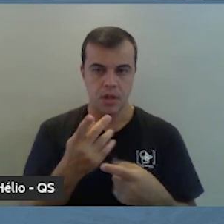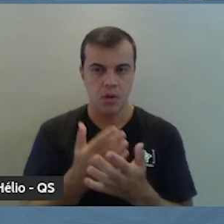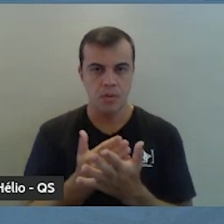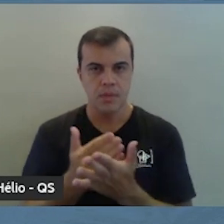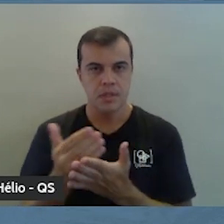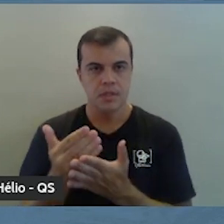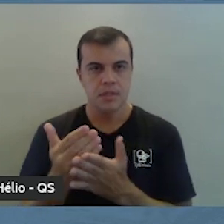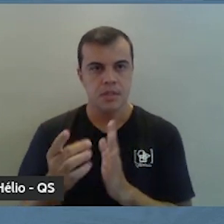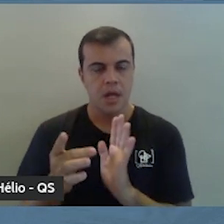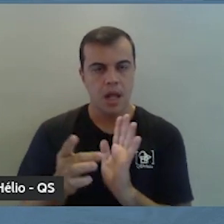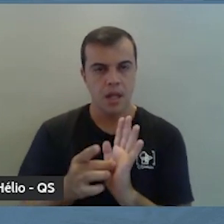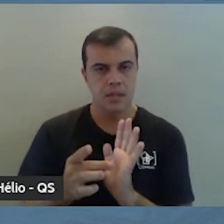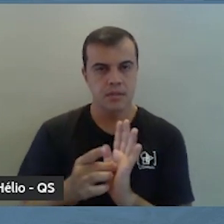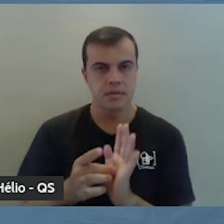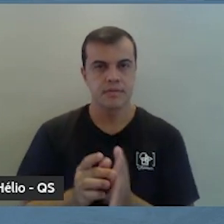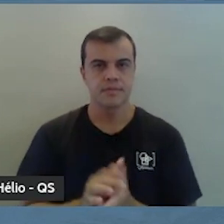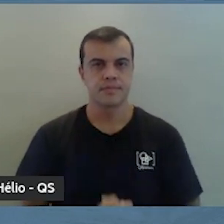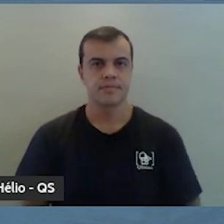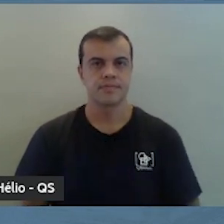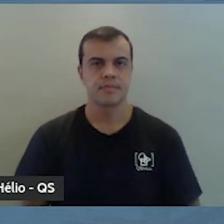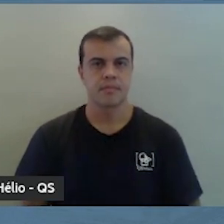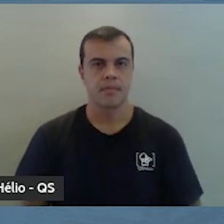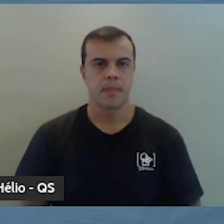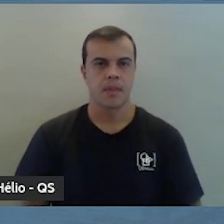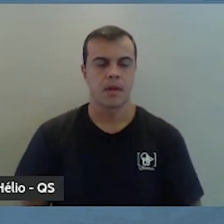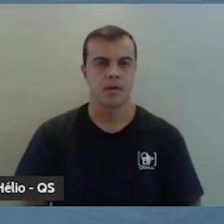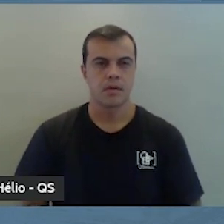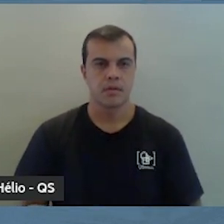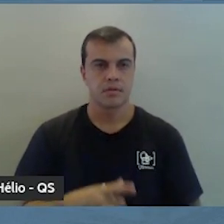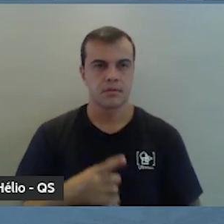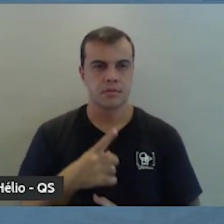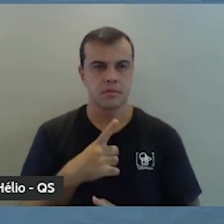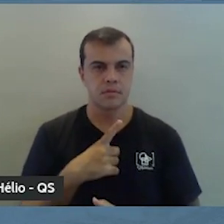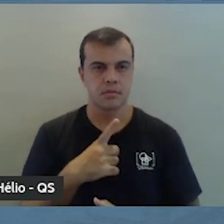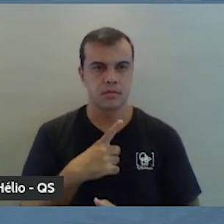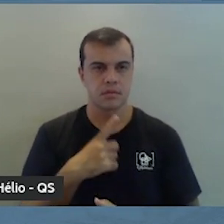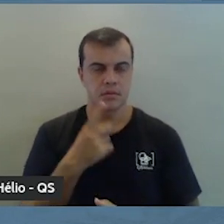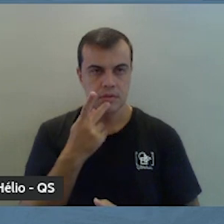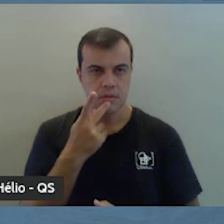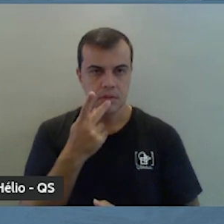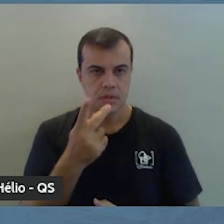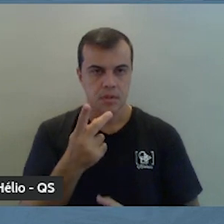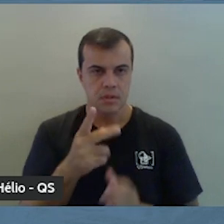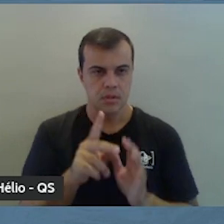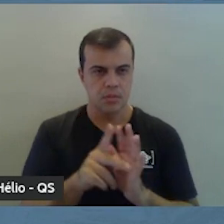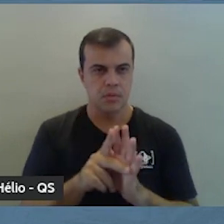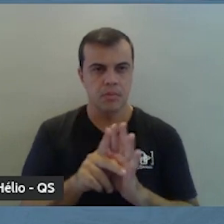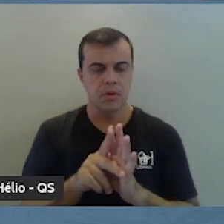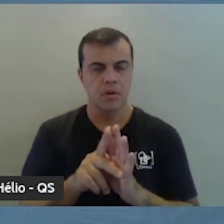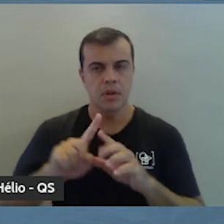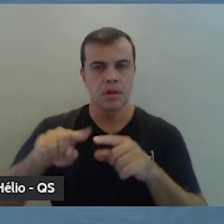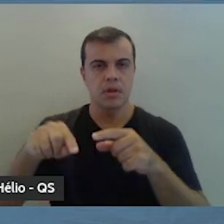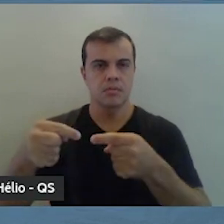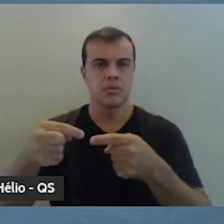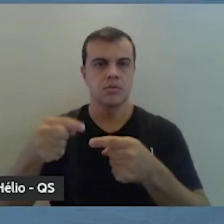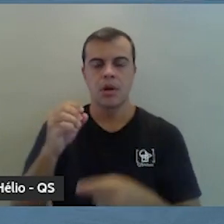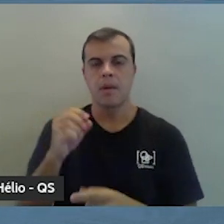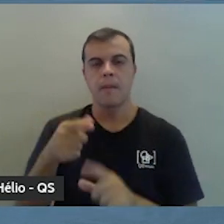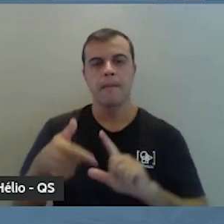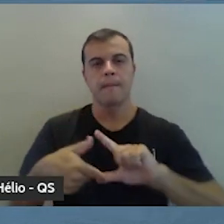faceta realista, né? Aí o nacional vai ser o cerne do que viria, que é o